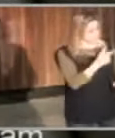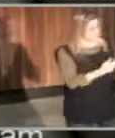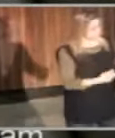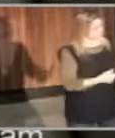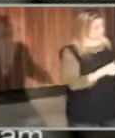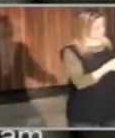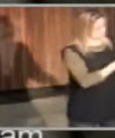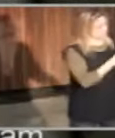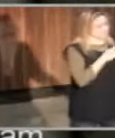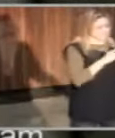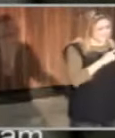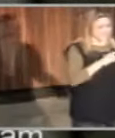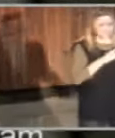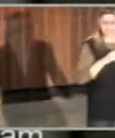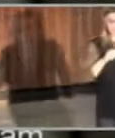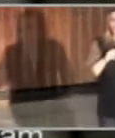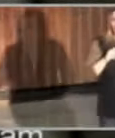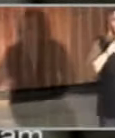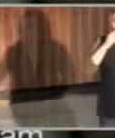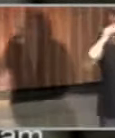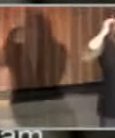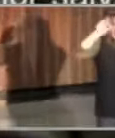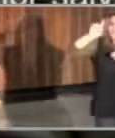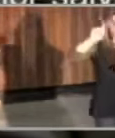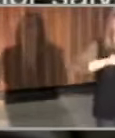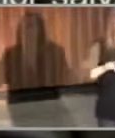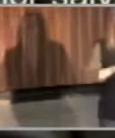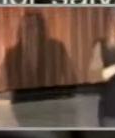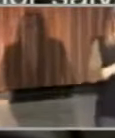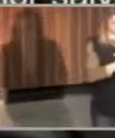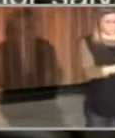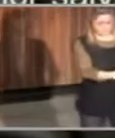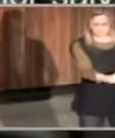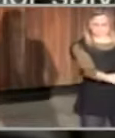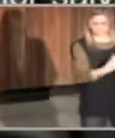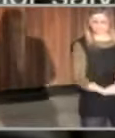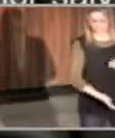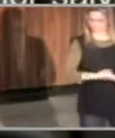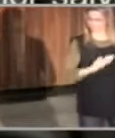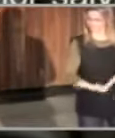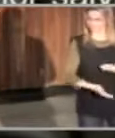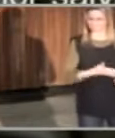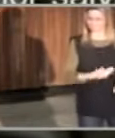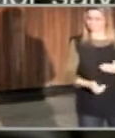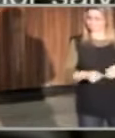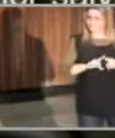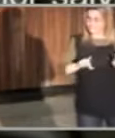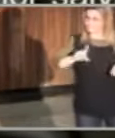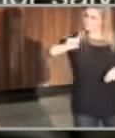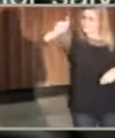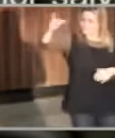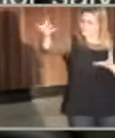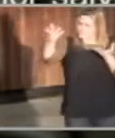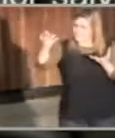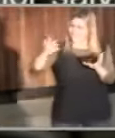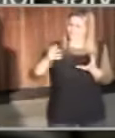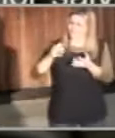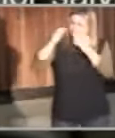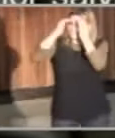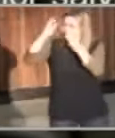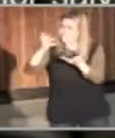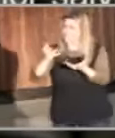mandamentos do Senhor, mas eles não obedeceram. E o Senhor lhes dava um líder e o ajudava. Enquanto